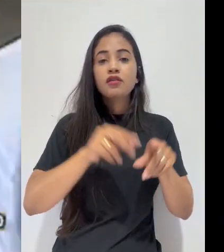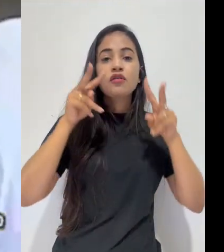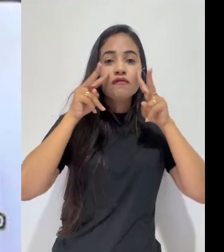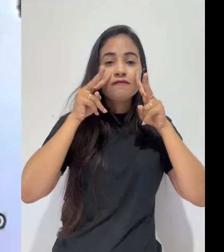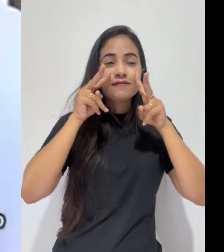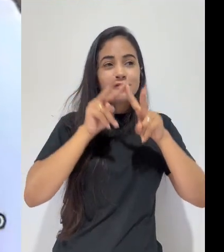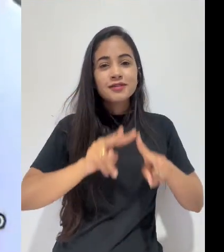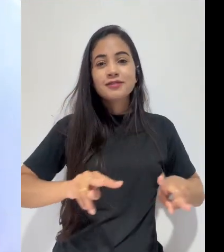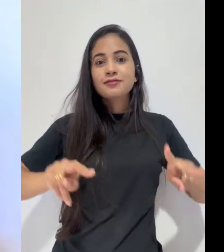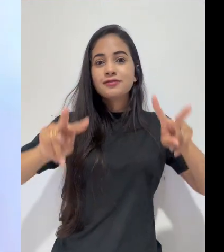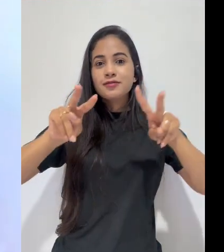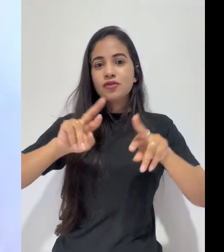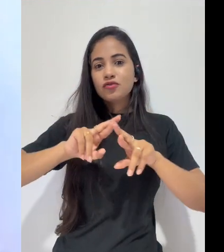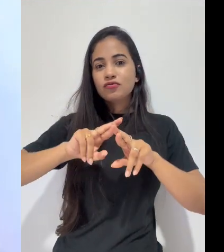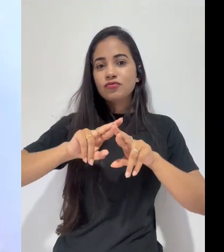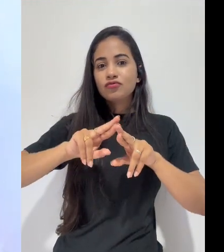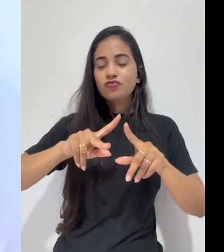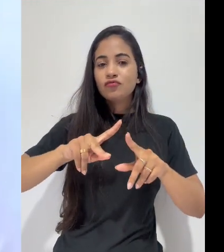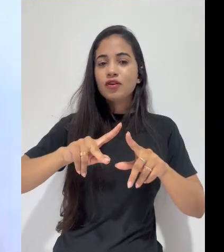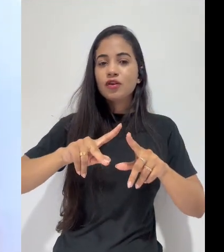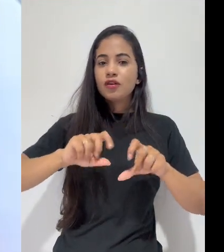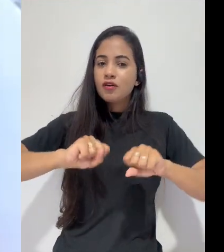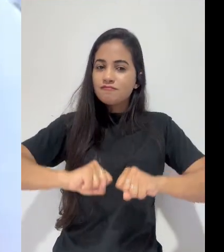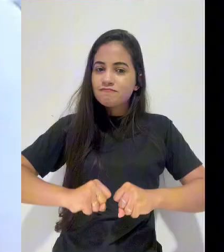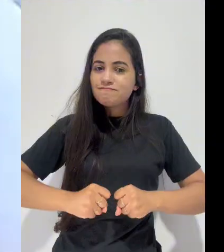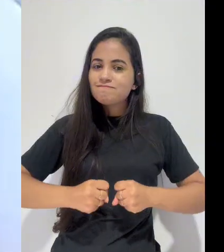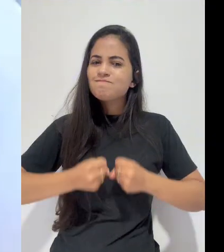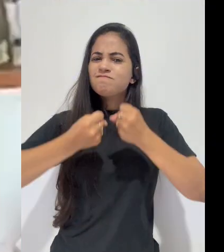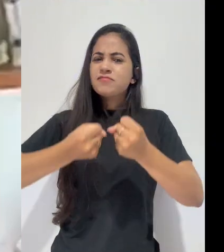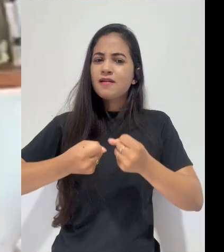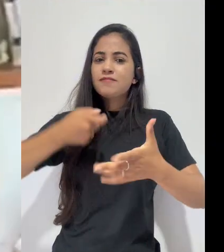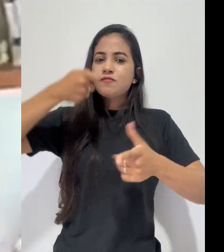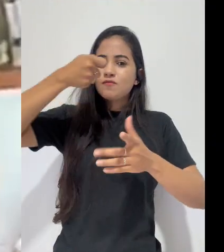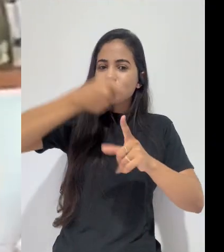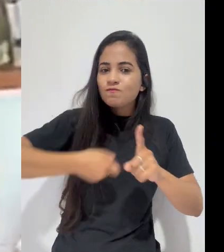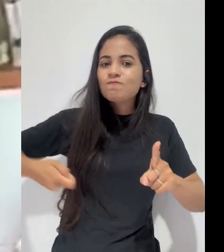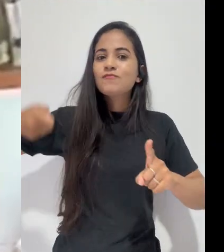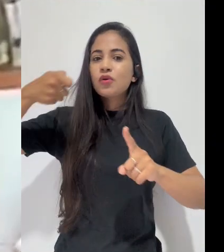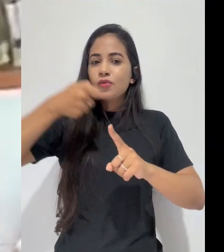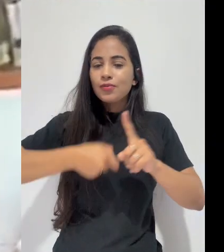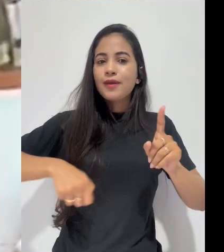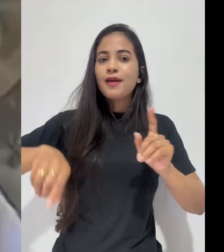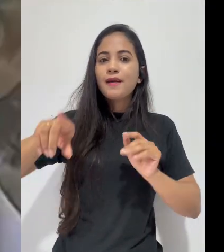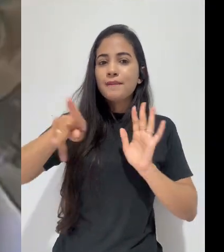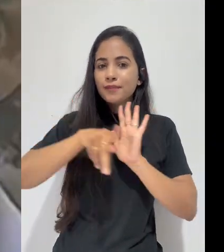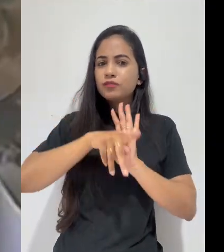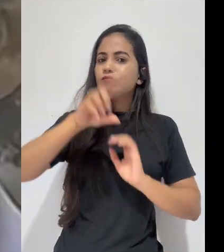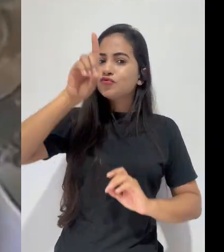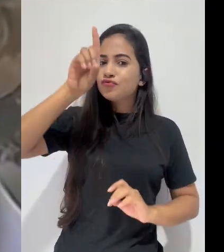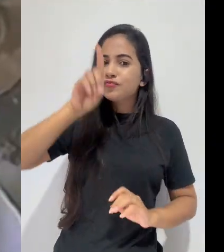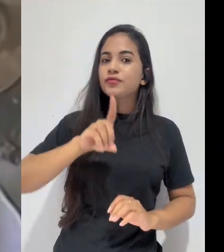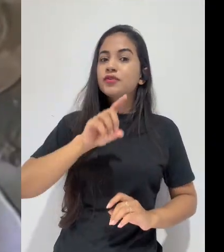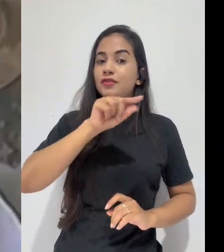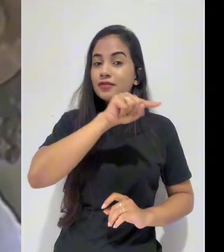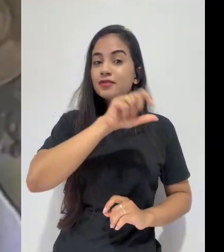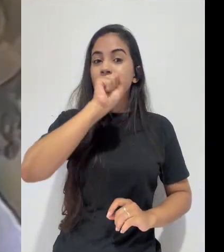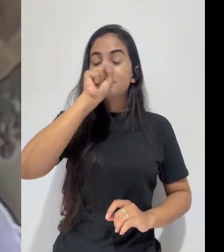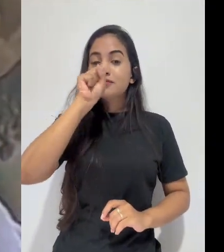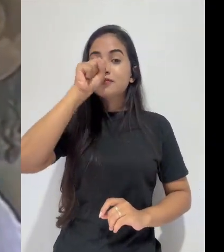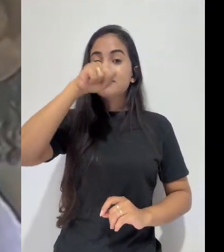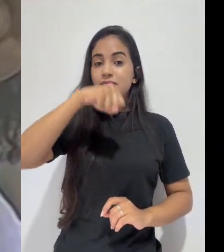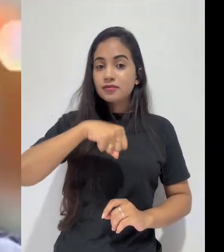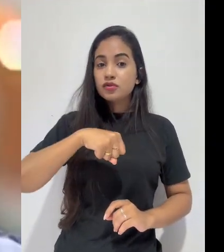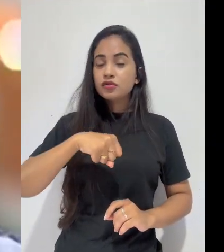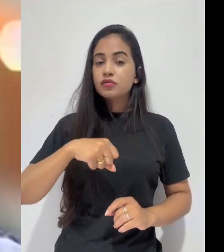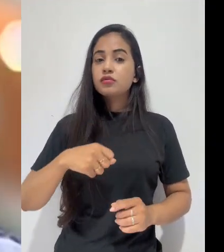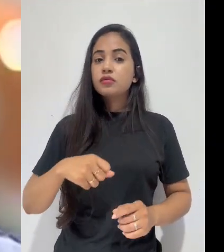uma outra visão. Em primeiro lugar, ela passa a encarar o racismo de outra forma, passa a encarar a violência racial como não norma, como